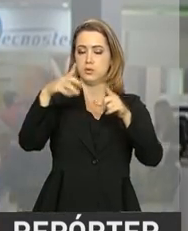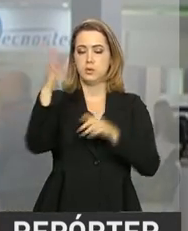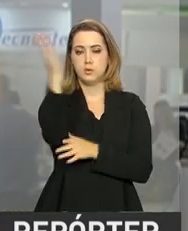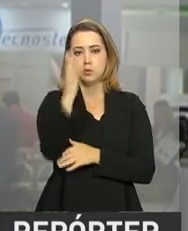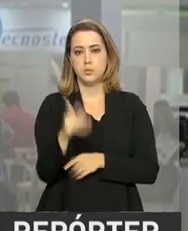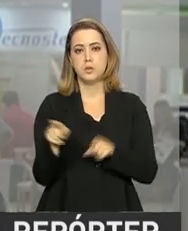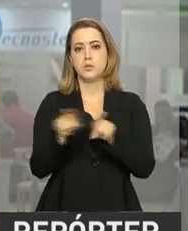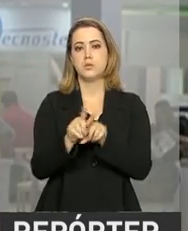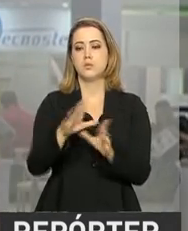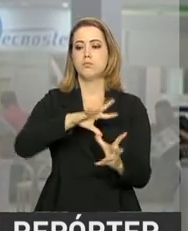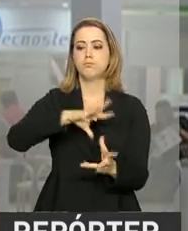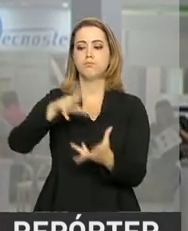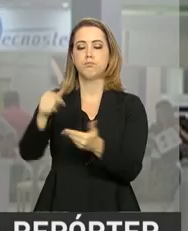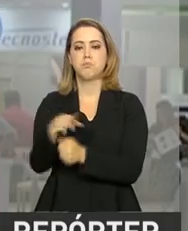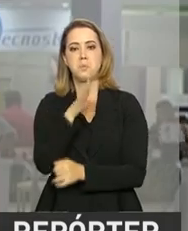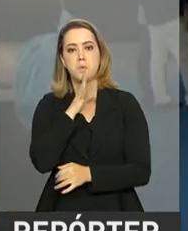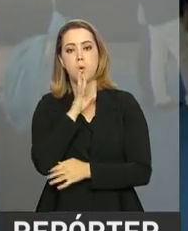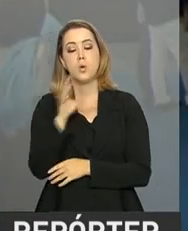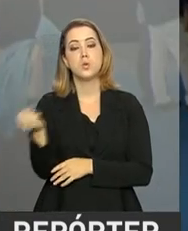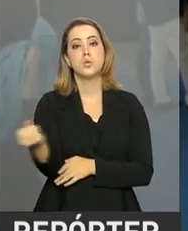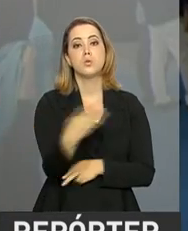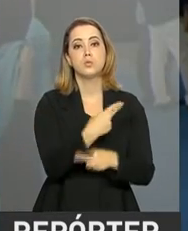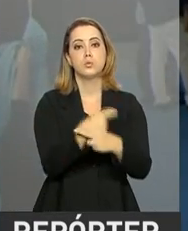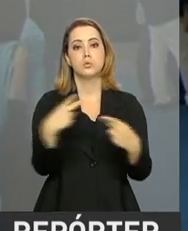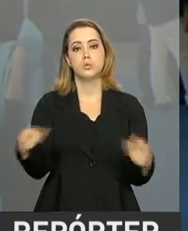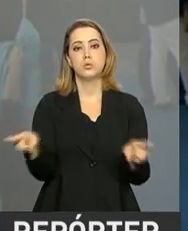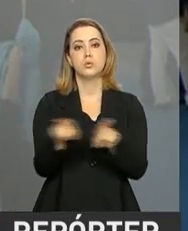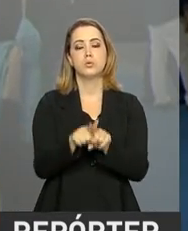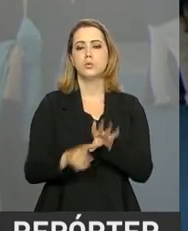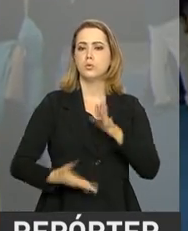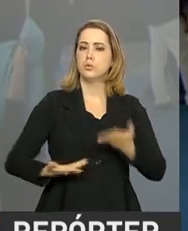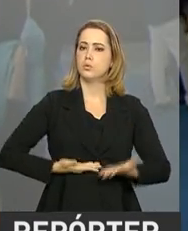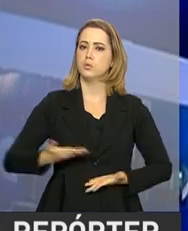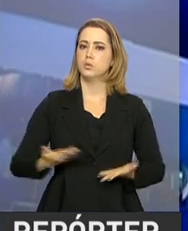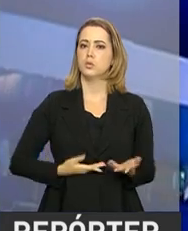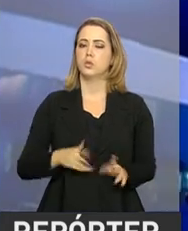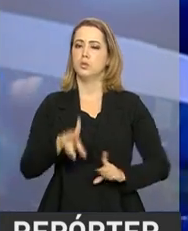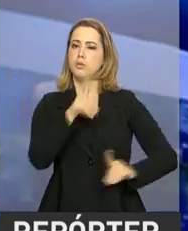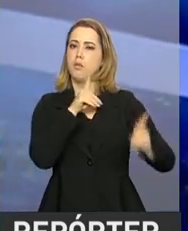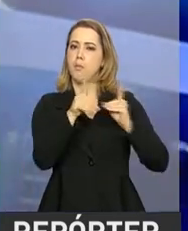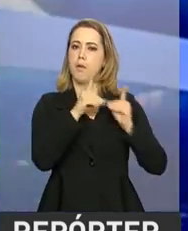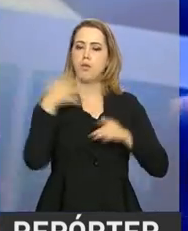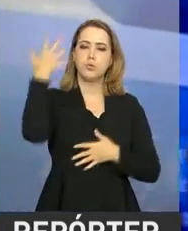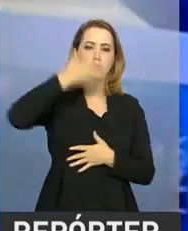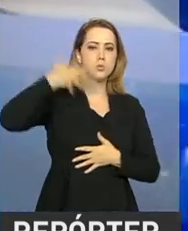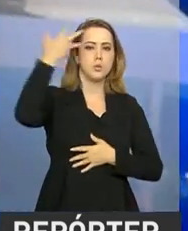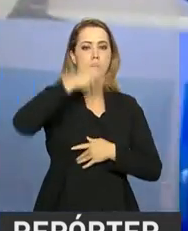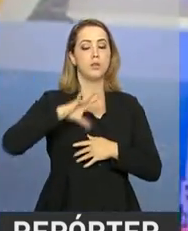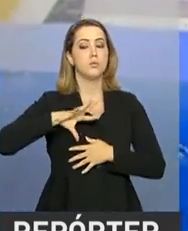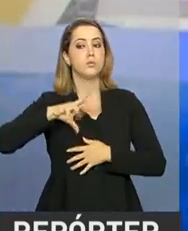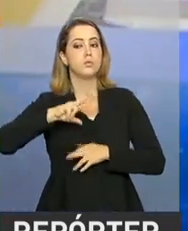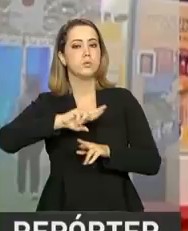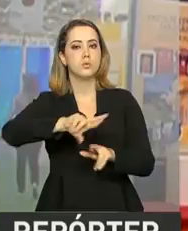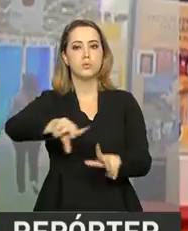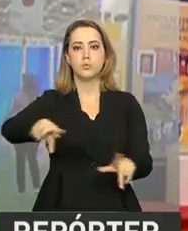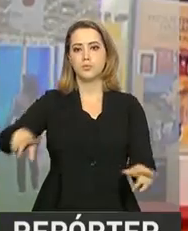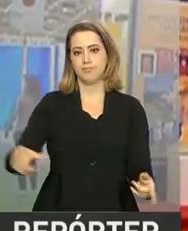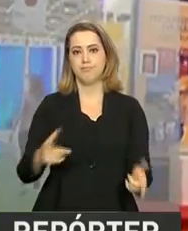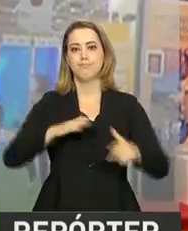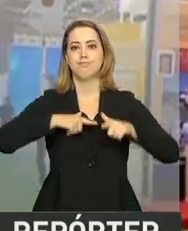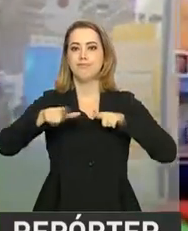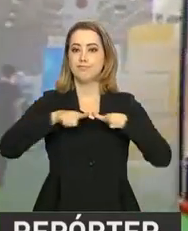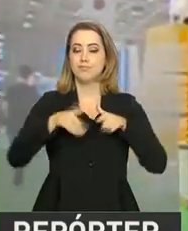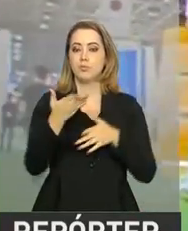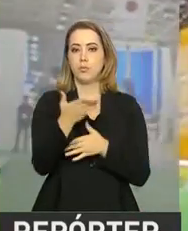novos produtos e serviços no setor, além de participarem de debates, palestras e outras atividades. Com o